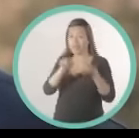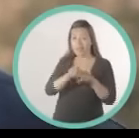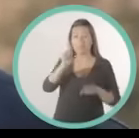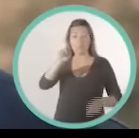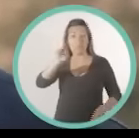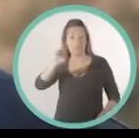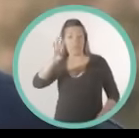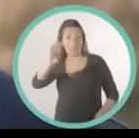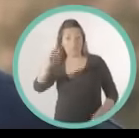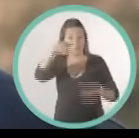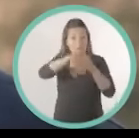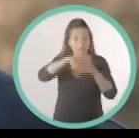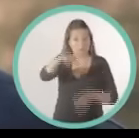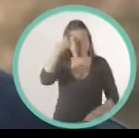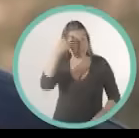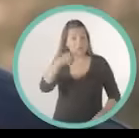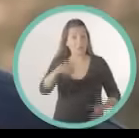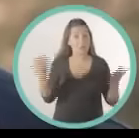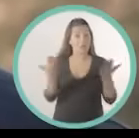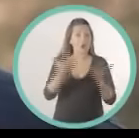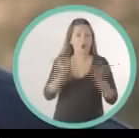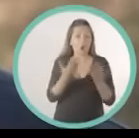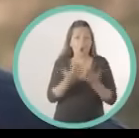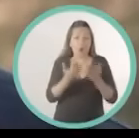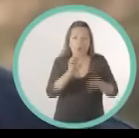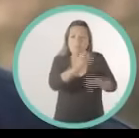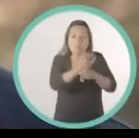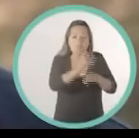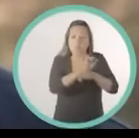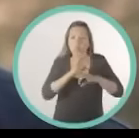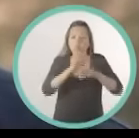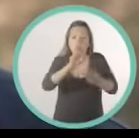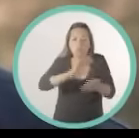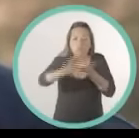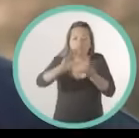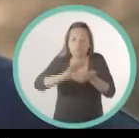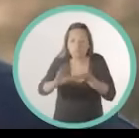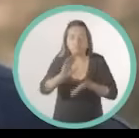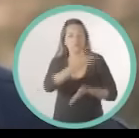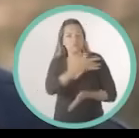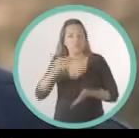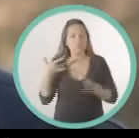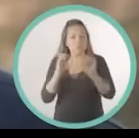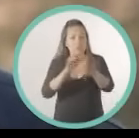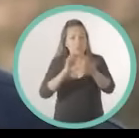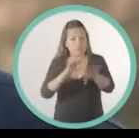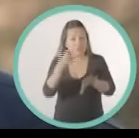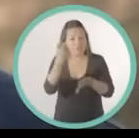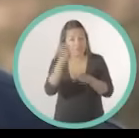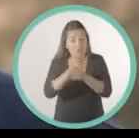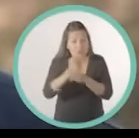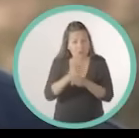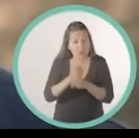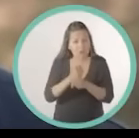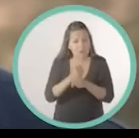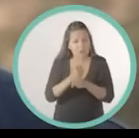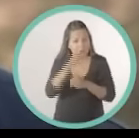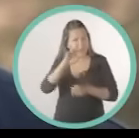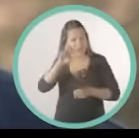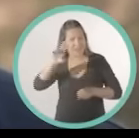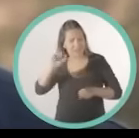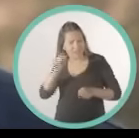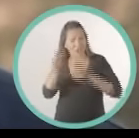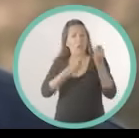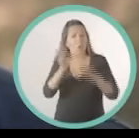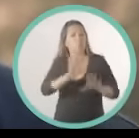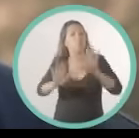seu partido, no Congresso Nacional, votou essa semana o congelamento de todos os investimentos em educação e saúde nos